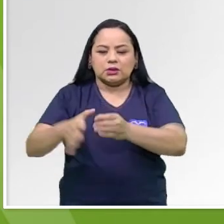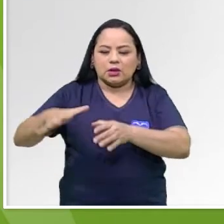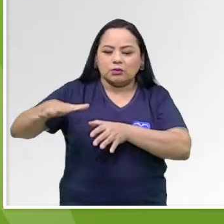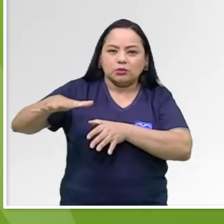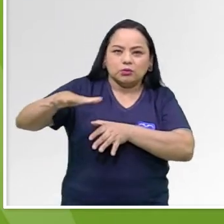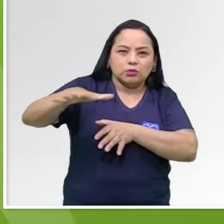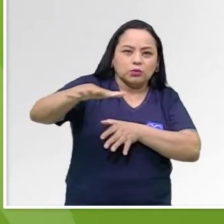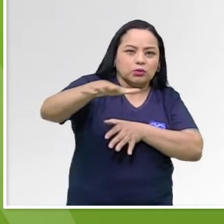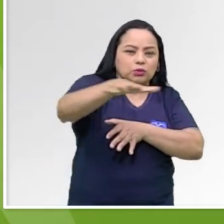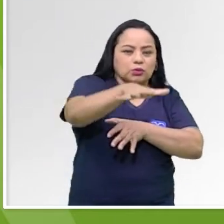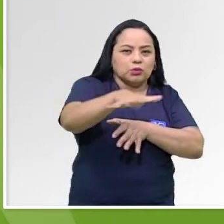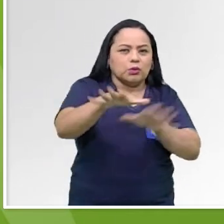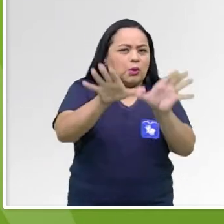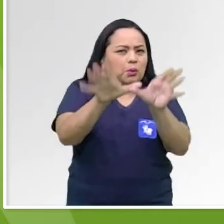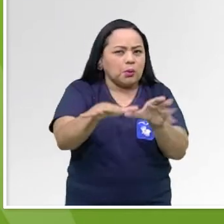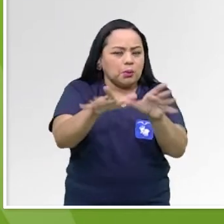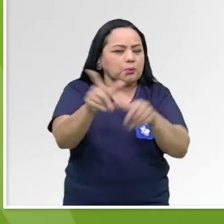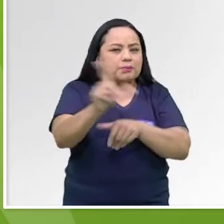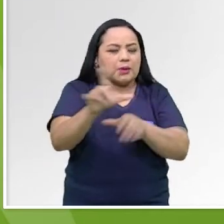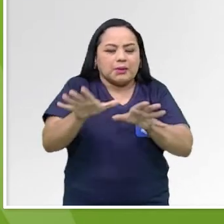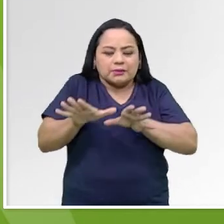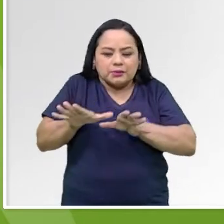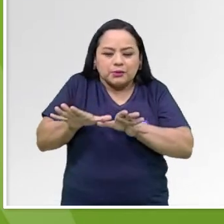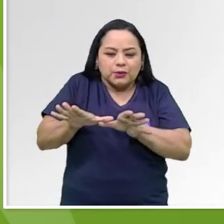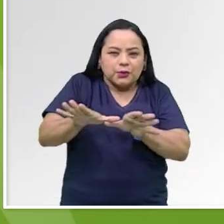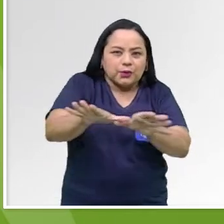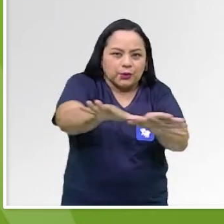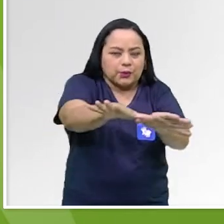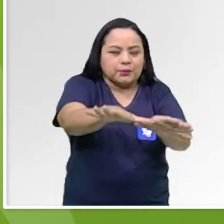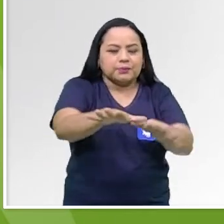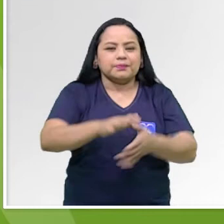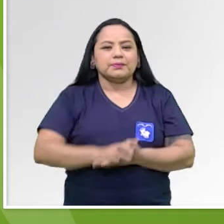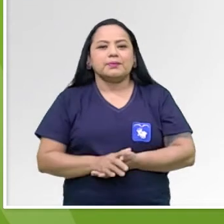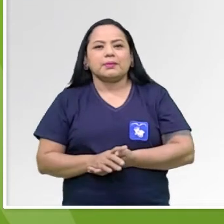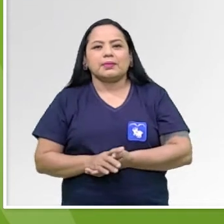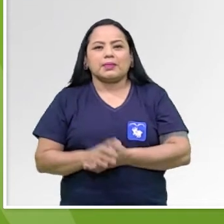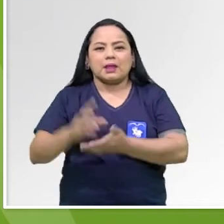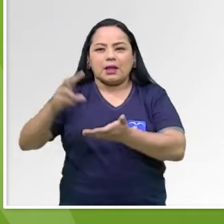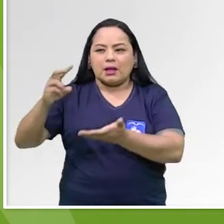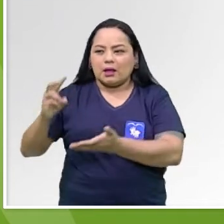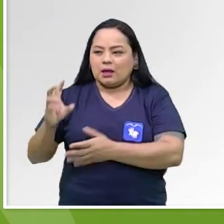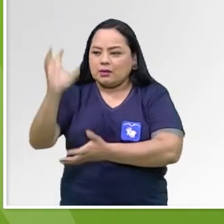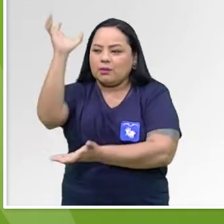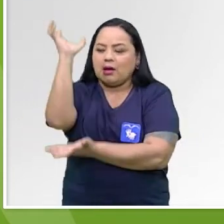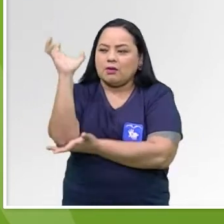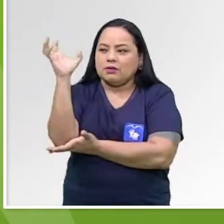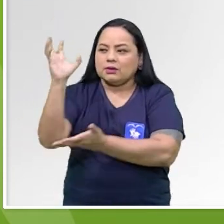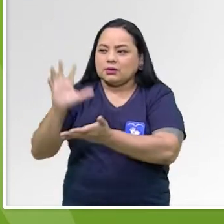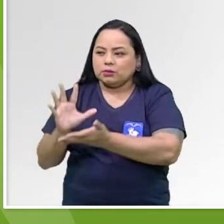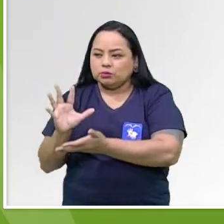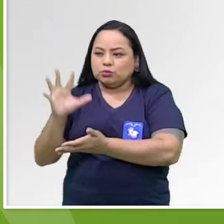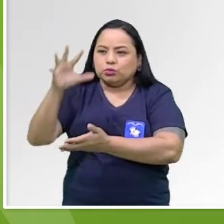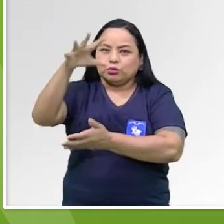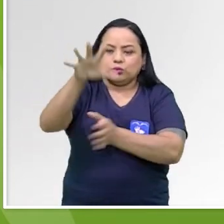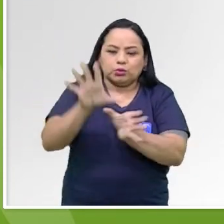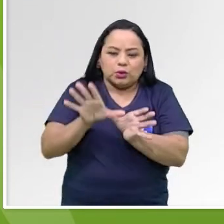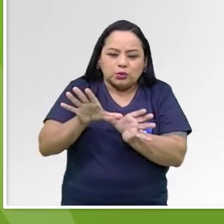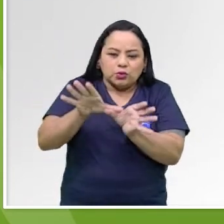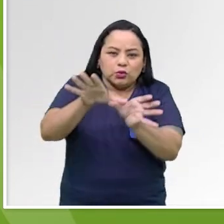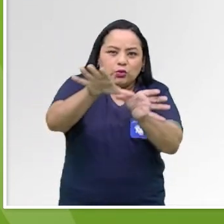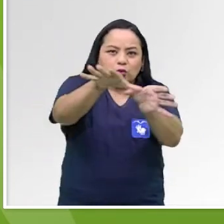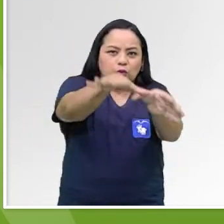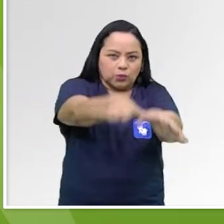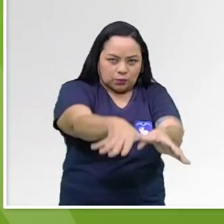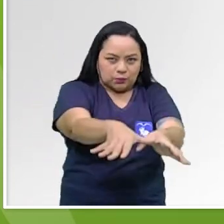não conseguem bater as asas que nem um morcego, não. Mas quando eles pulam de uma árvore para outra, eles conseguem planar, e